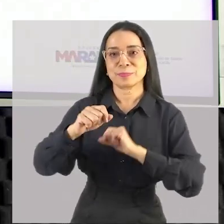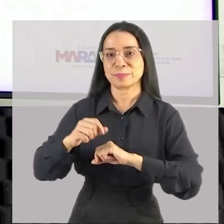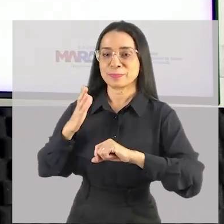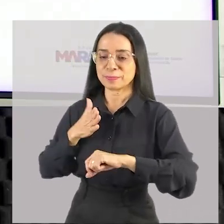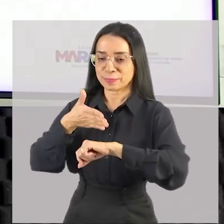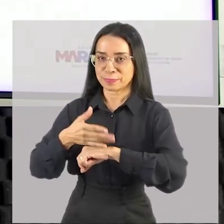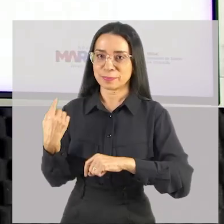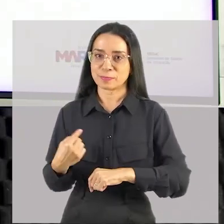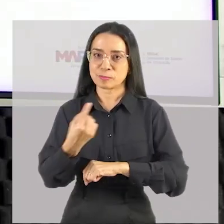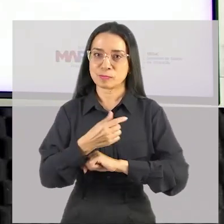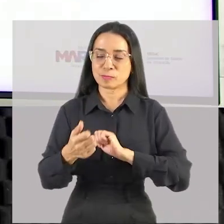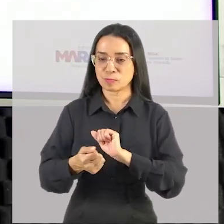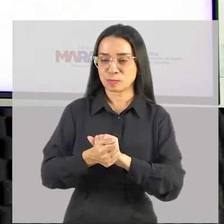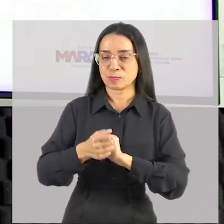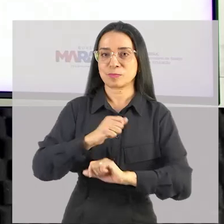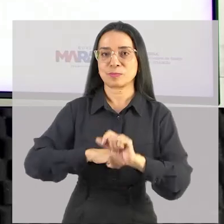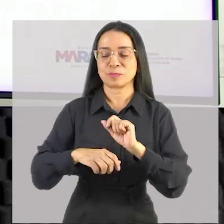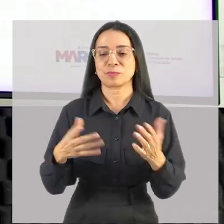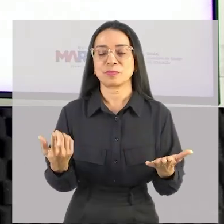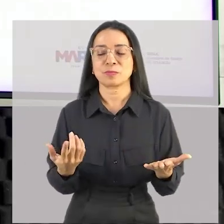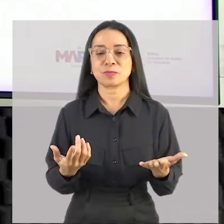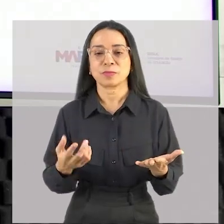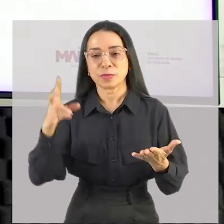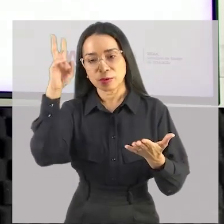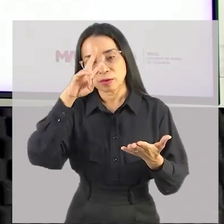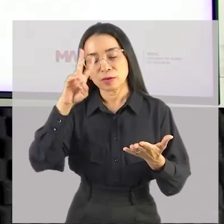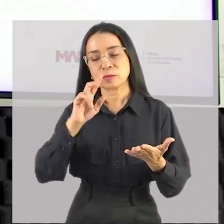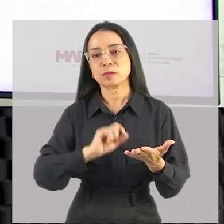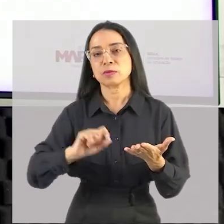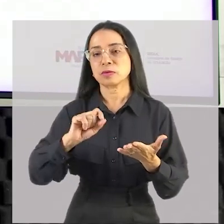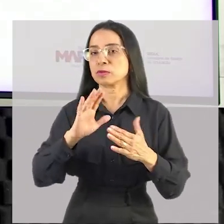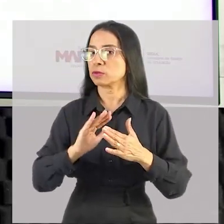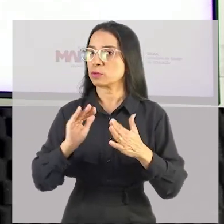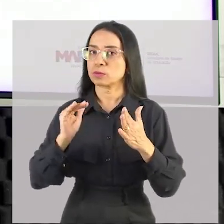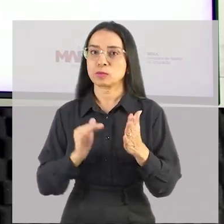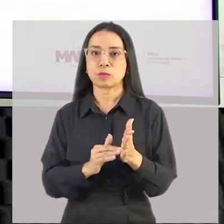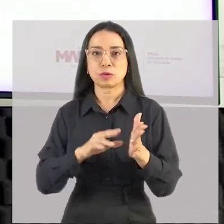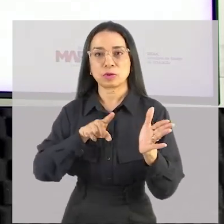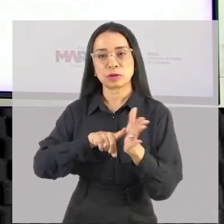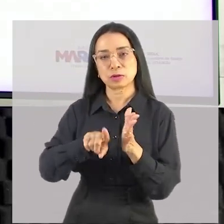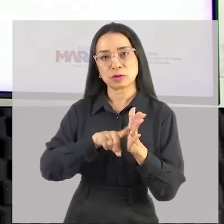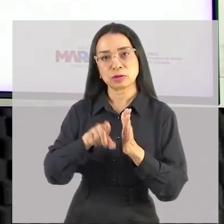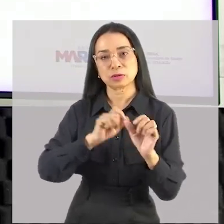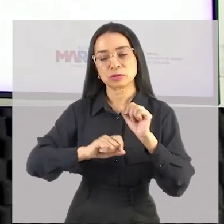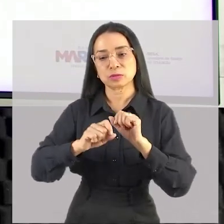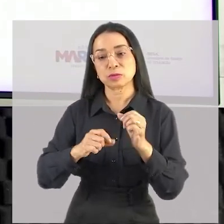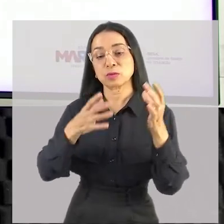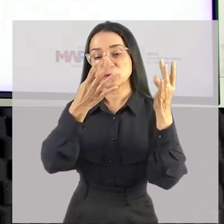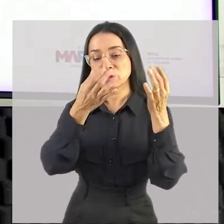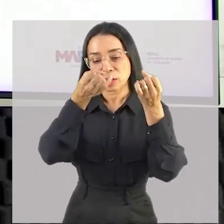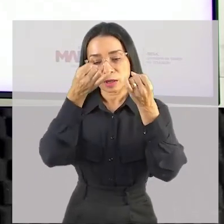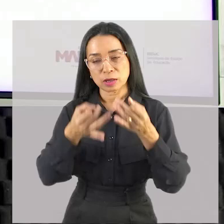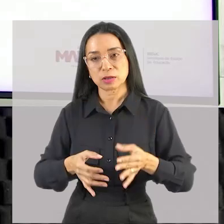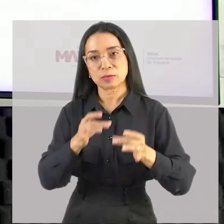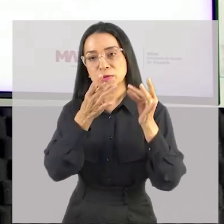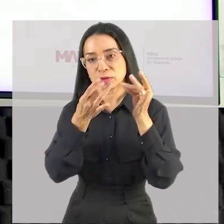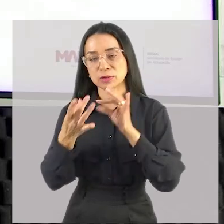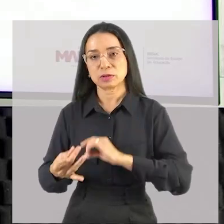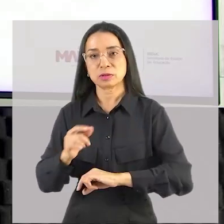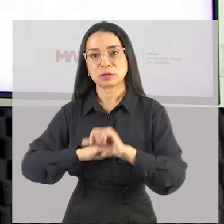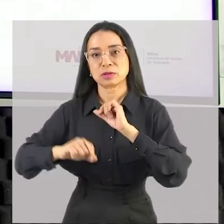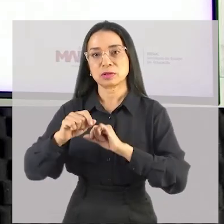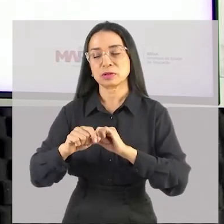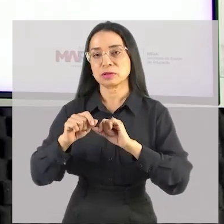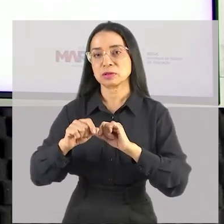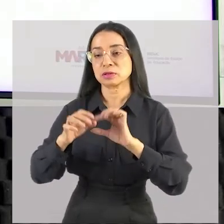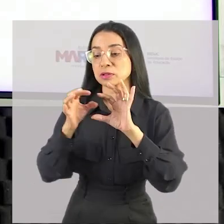gabaritar conosco, tá certo? Lembrando que todas essas questões trabalhadas estão aí disponíveis nesse link que